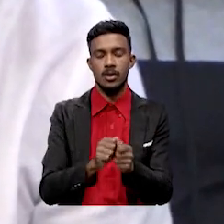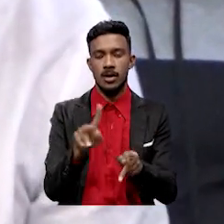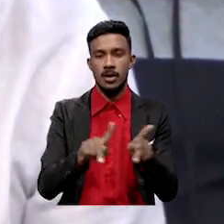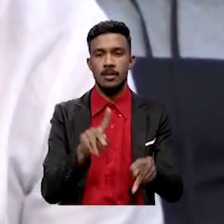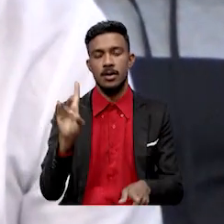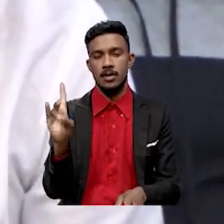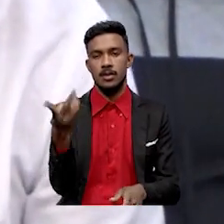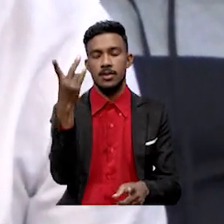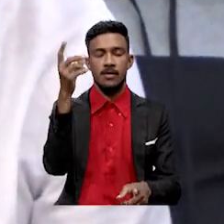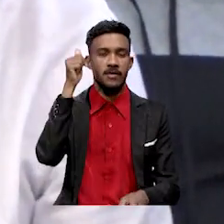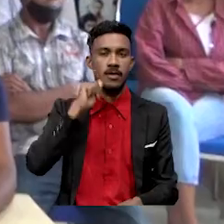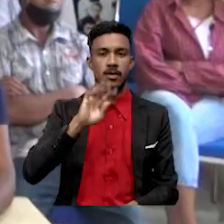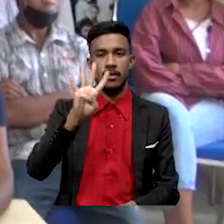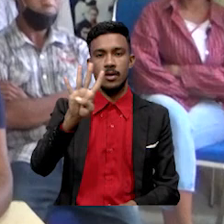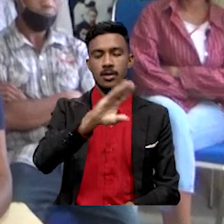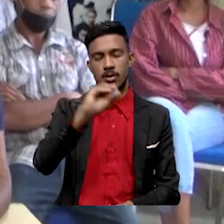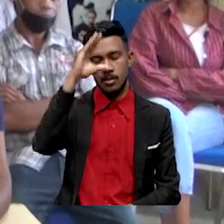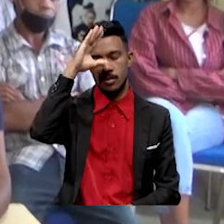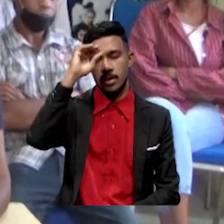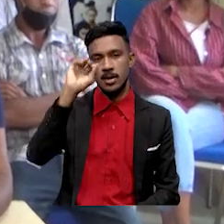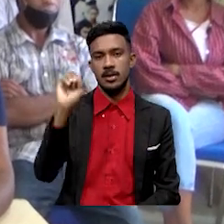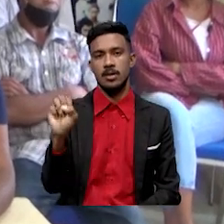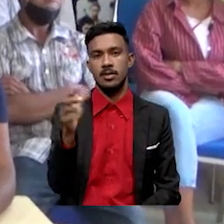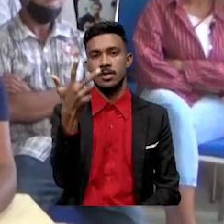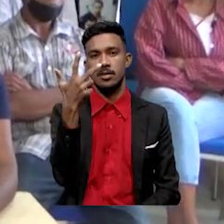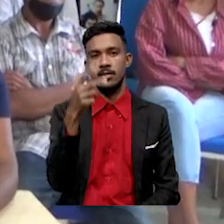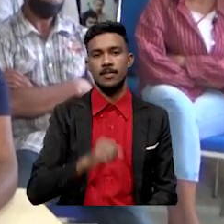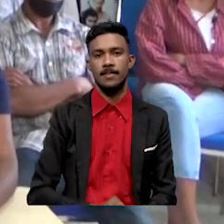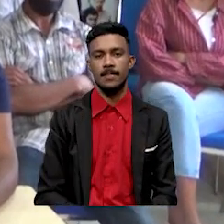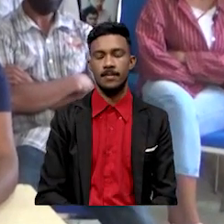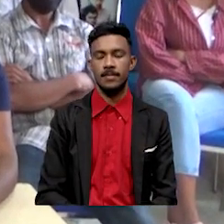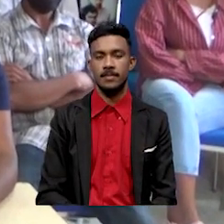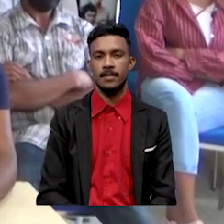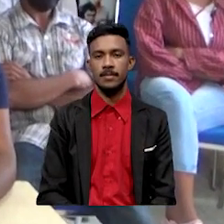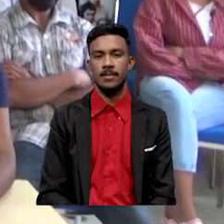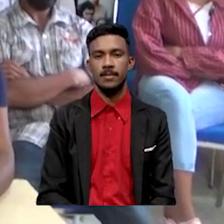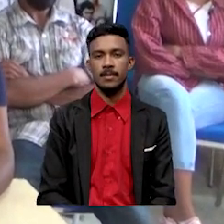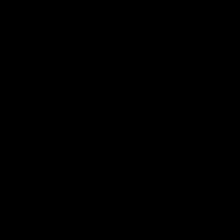composto se feto na inhat no mane Senur Singtolu. Abraham Amaral, Ziemen.